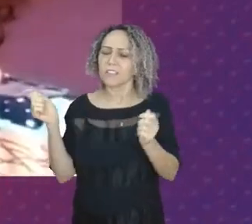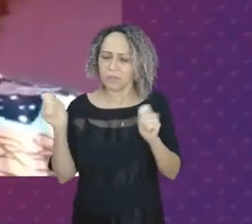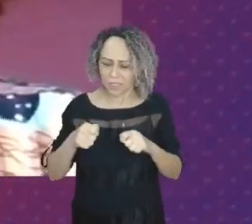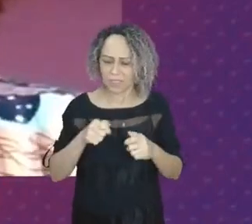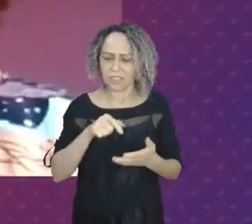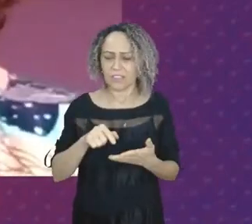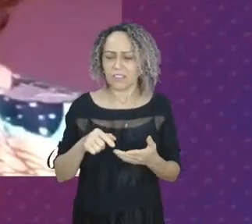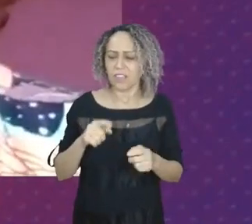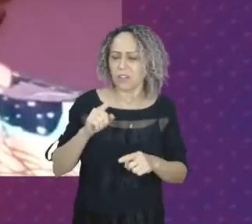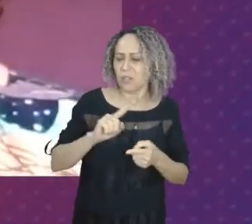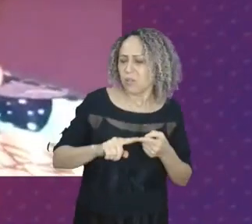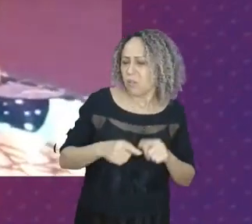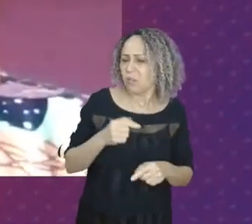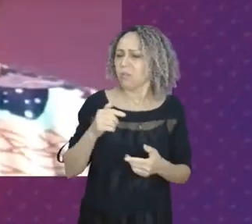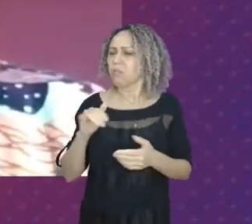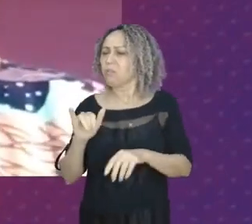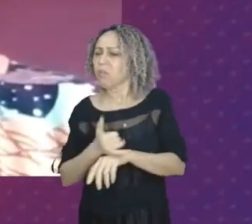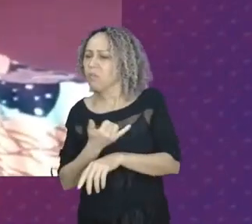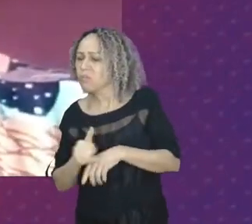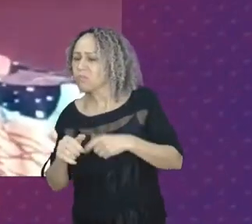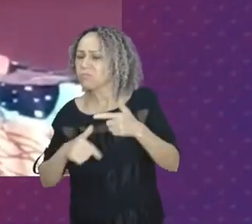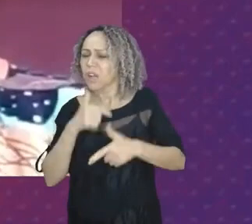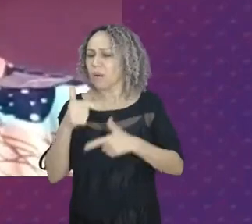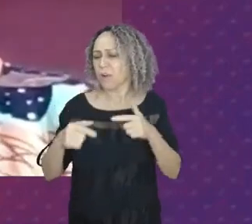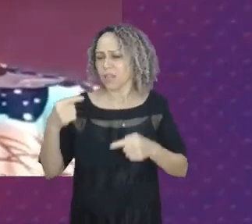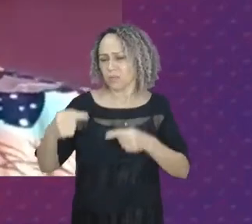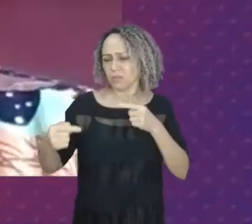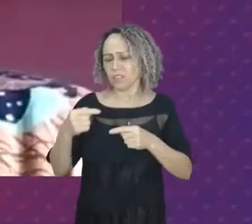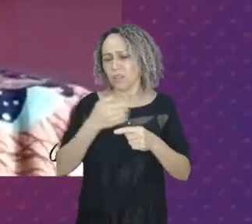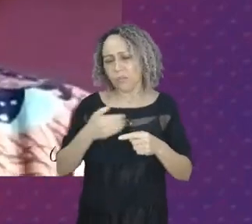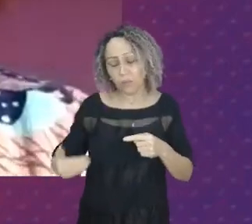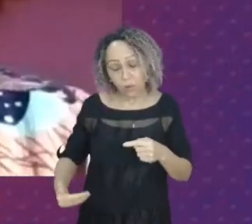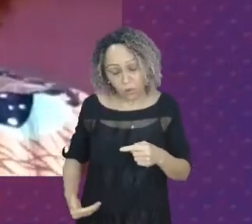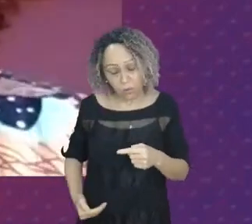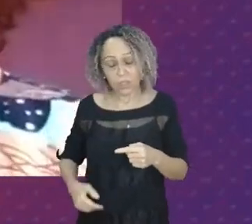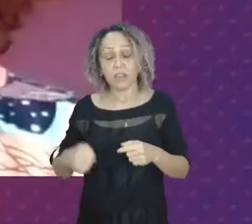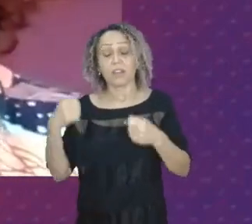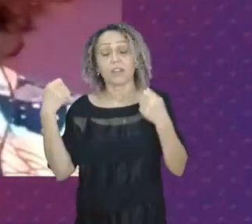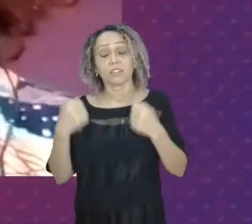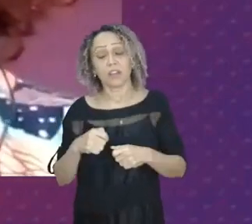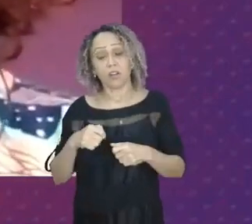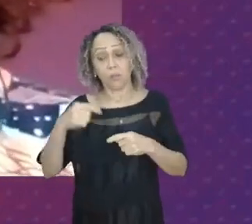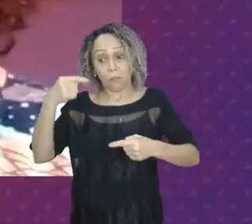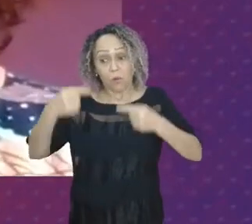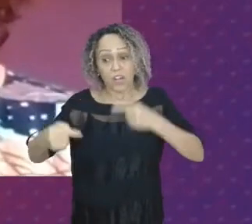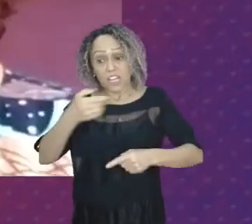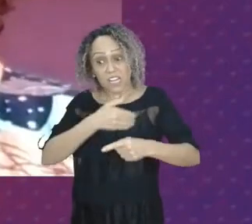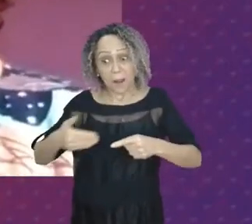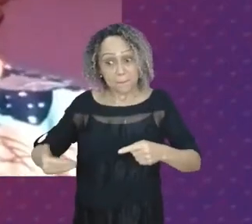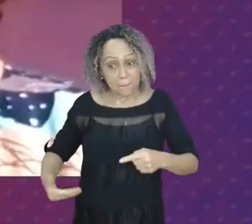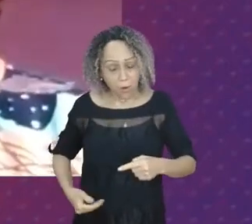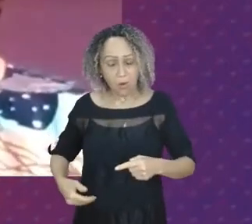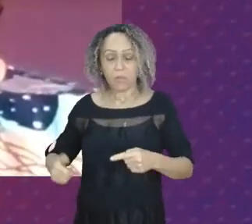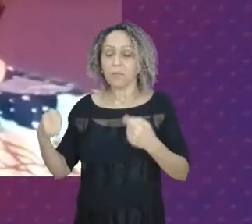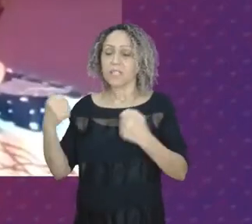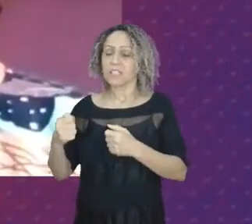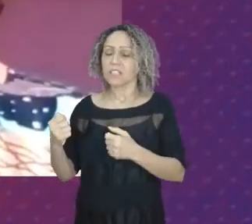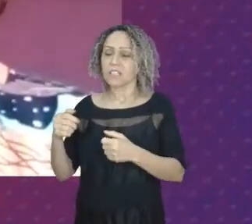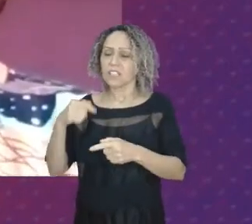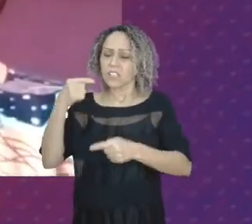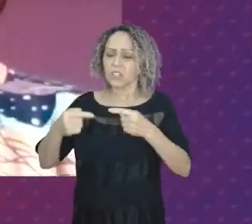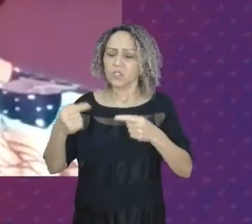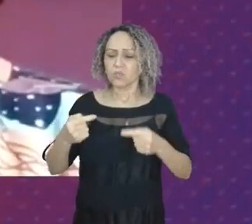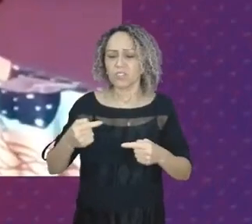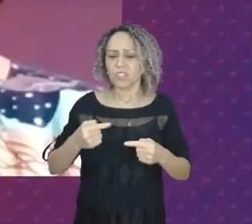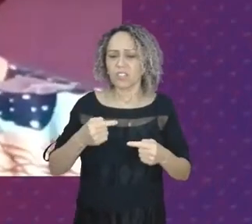de algumas ações, de algumas políticas públicas, enquanto política pública, isso precisa ser discutido em todas as secretarias. E aí uma das coisas que nos chama atenção, por